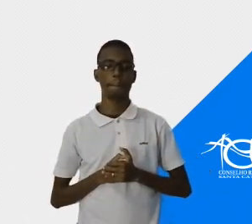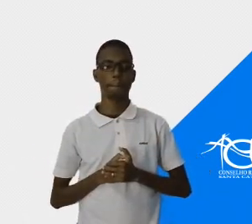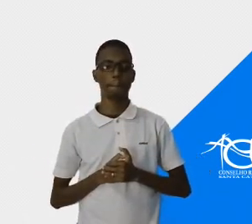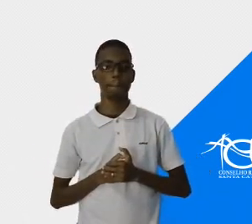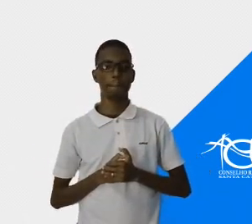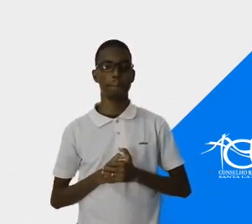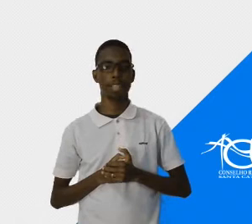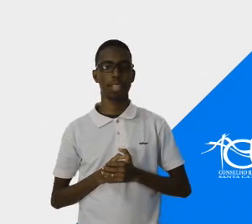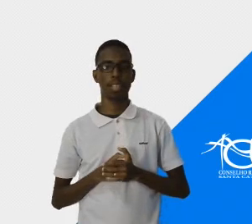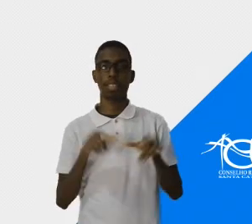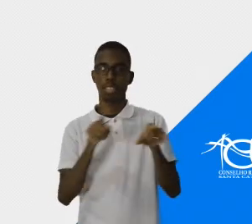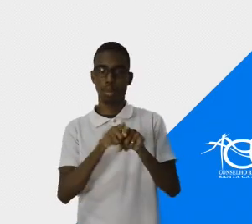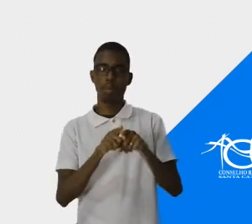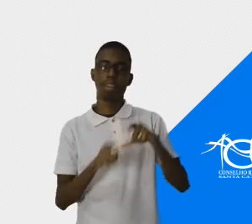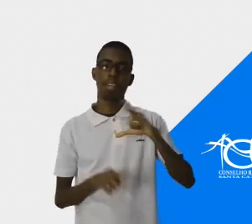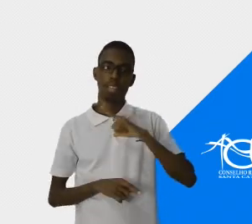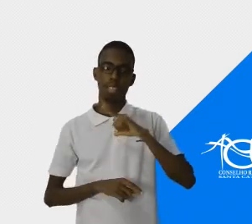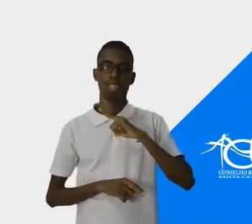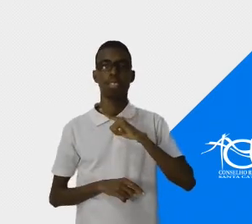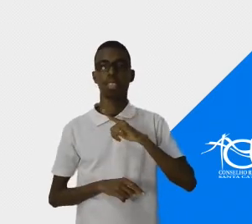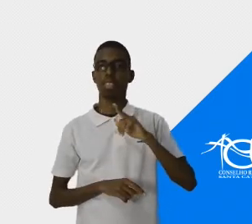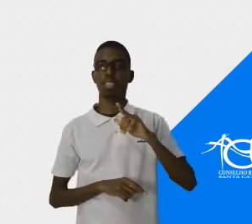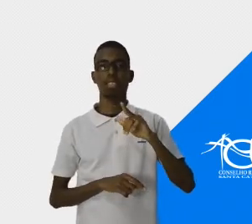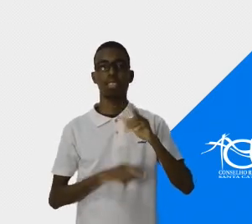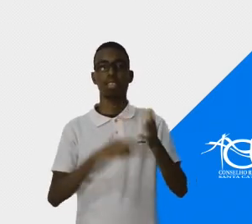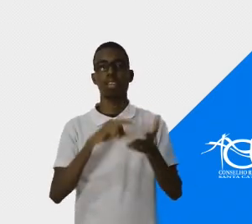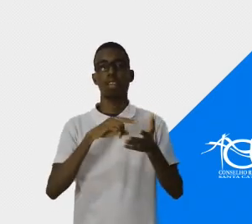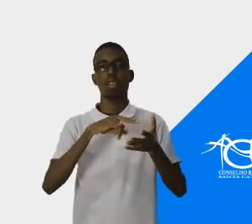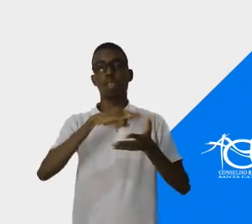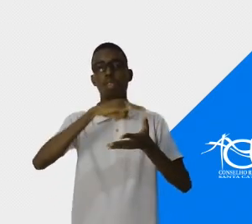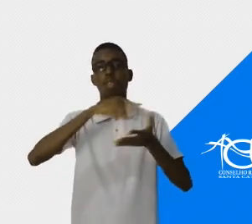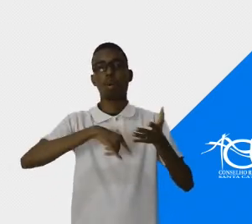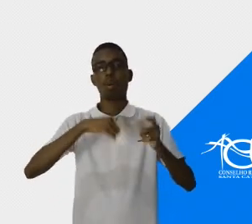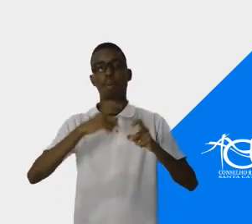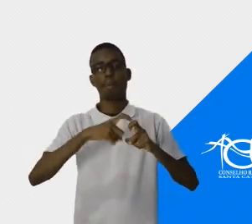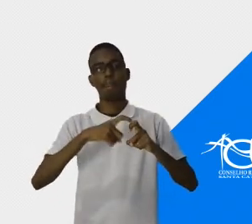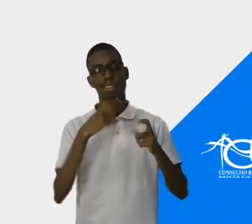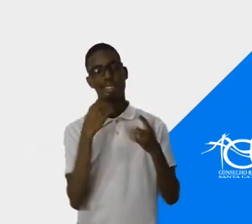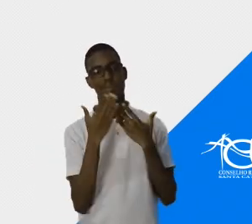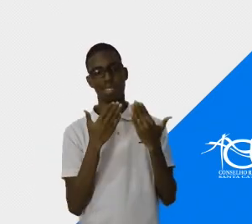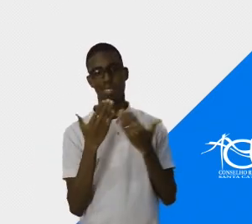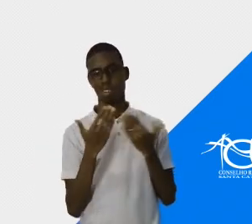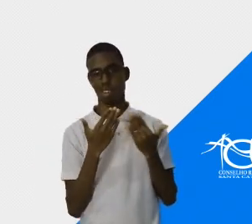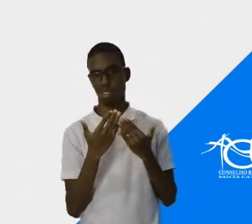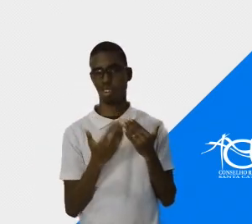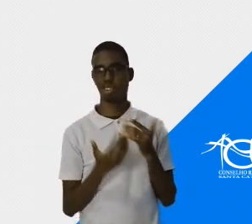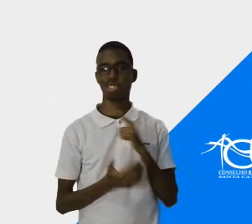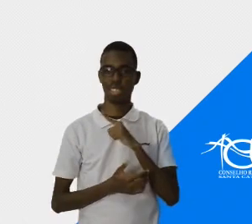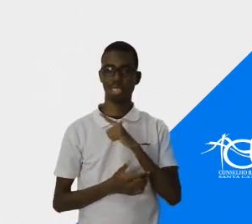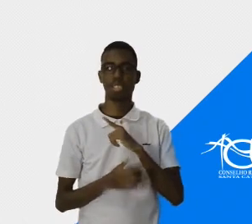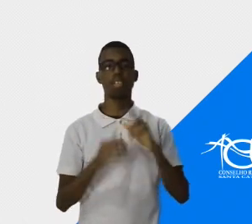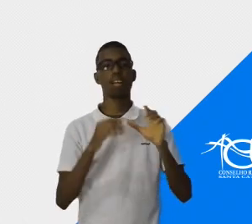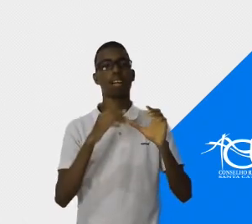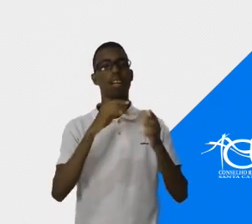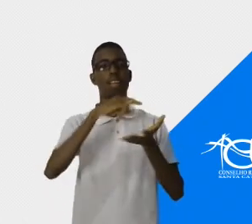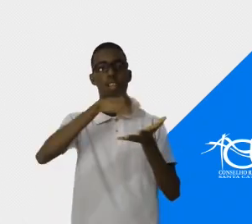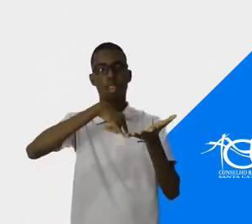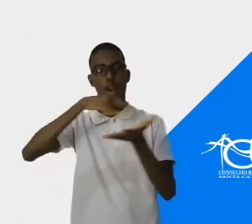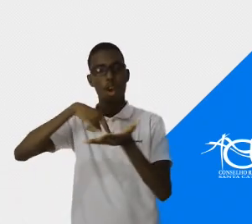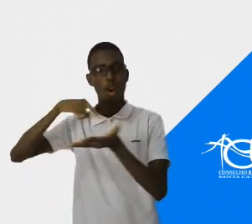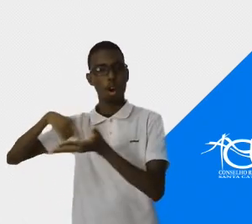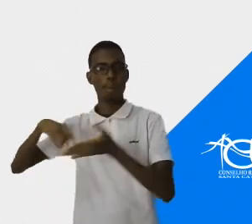atestados psicológicos, né? Muito bem, todas as avaliações psicológicas têm essas características e se diferem, obviamente, pelas características